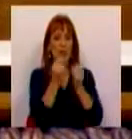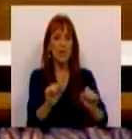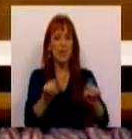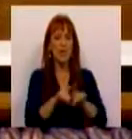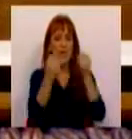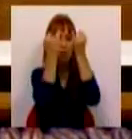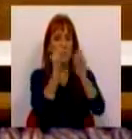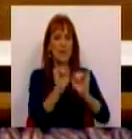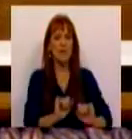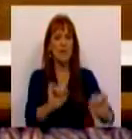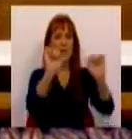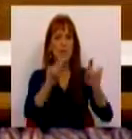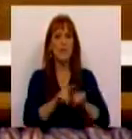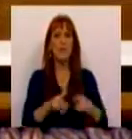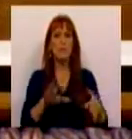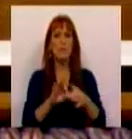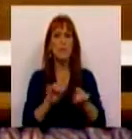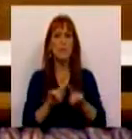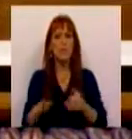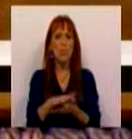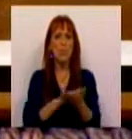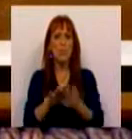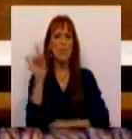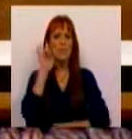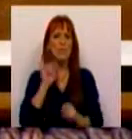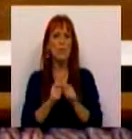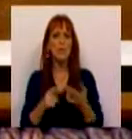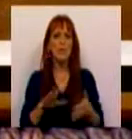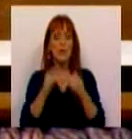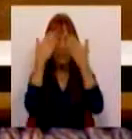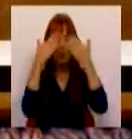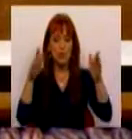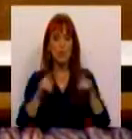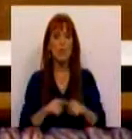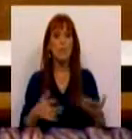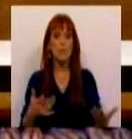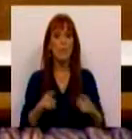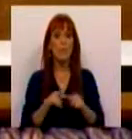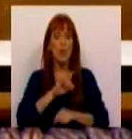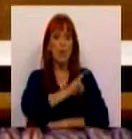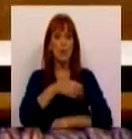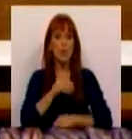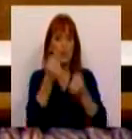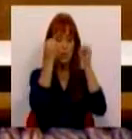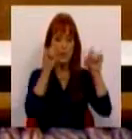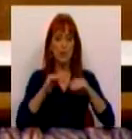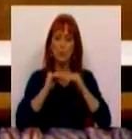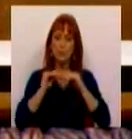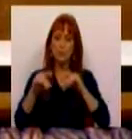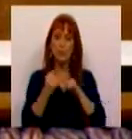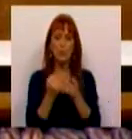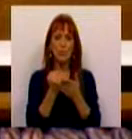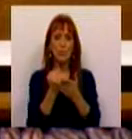e independência, fator que o tornou um pilar essencial da democracia. Porque sem poder local autónomo, sustentado